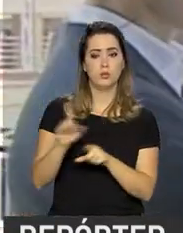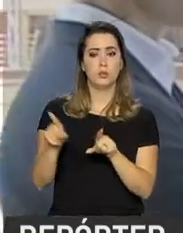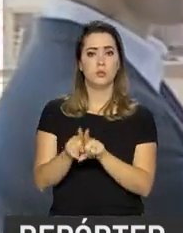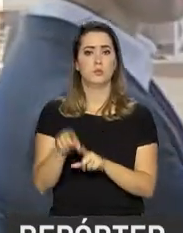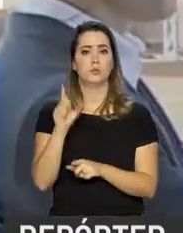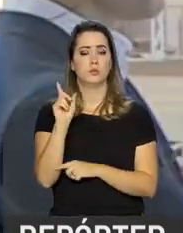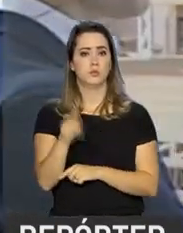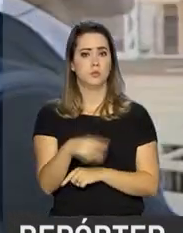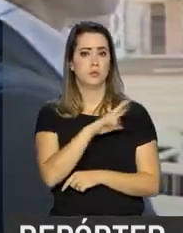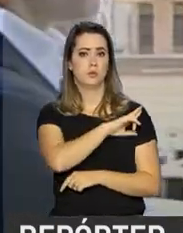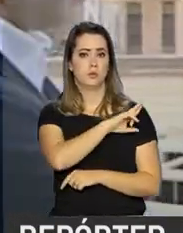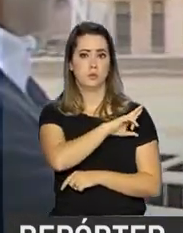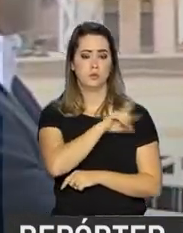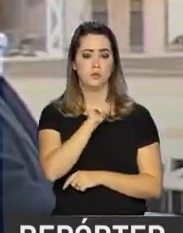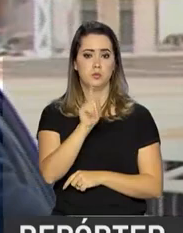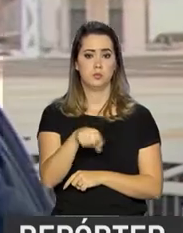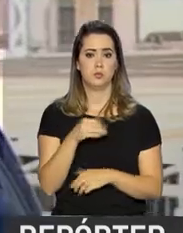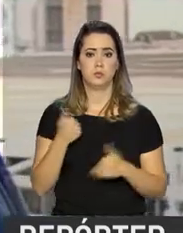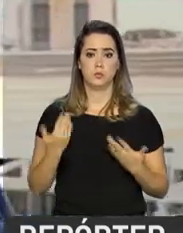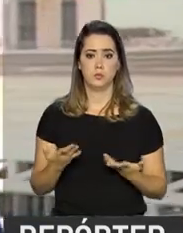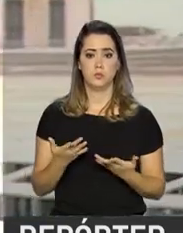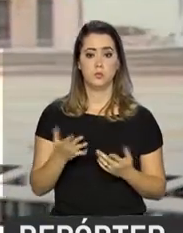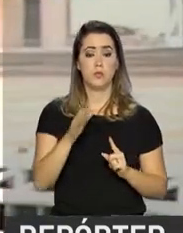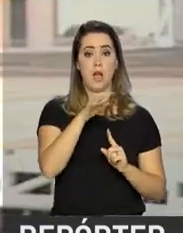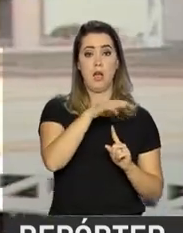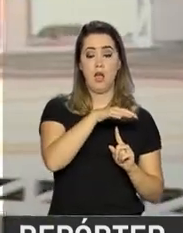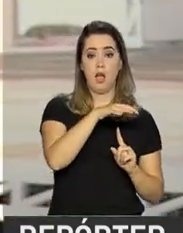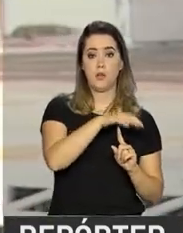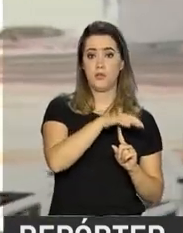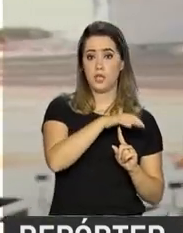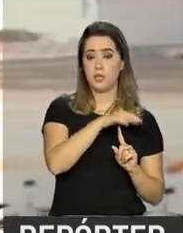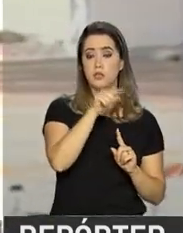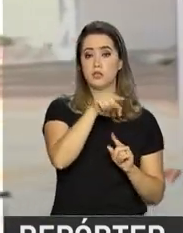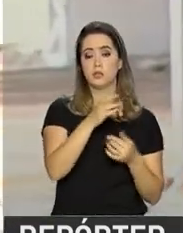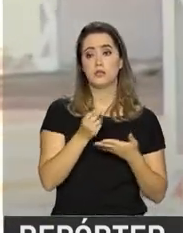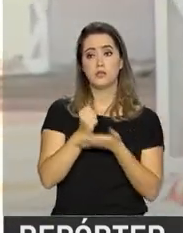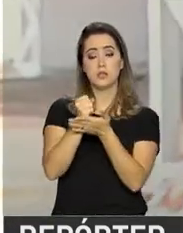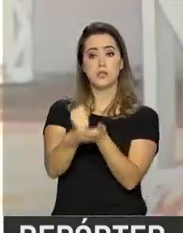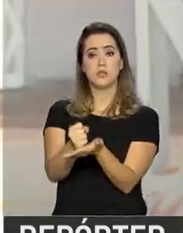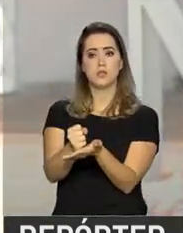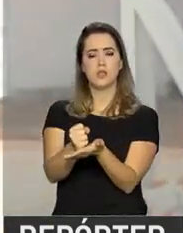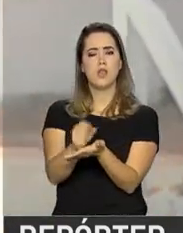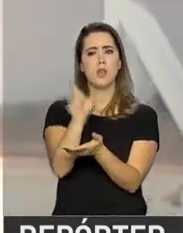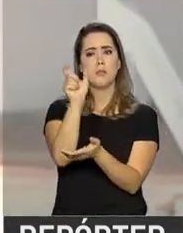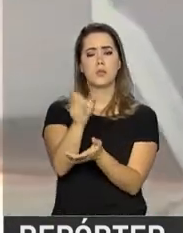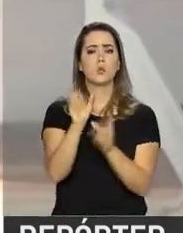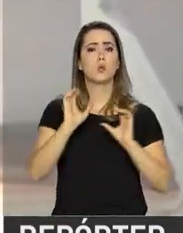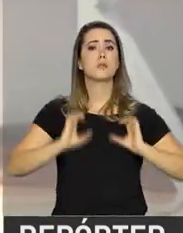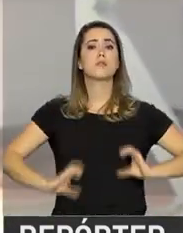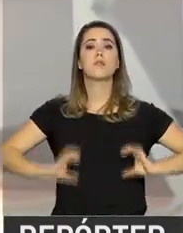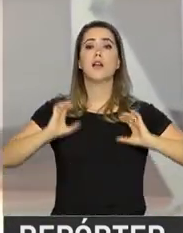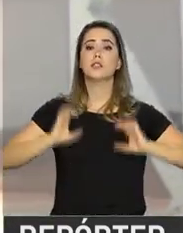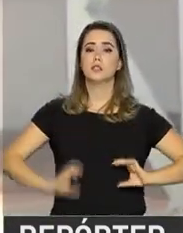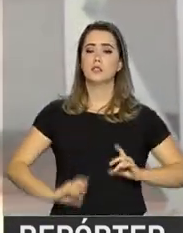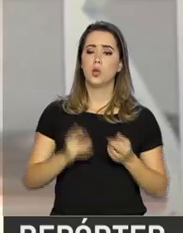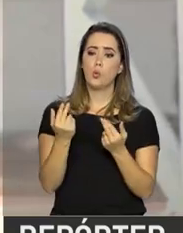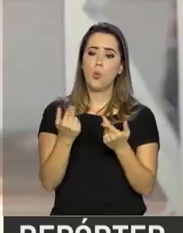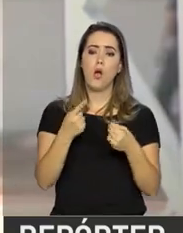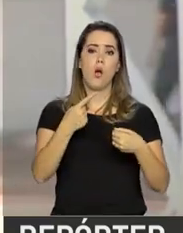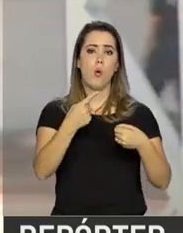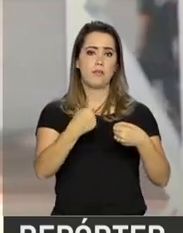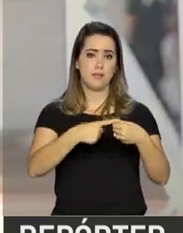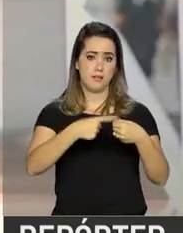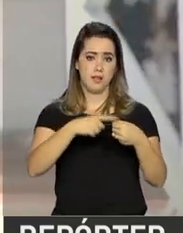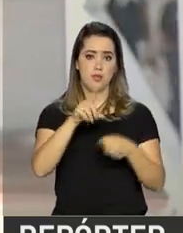compartilhando responsabilidades a feira será dedicada ao cidadão assim como a vila à